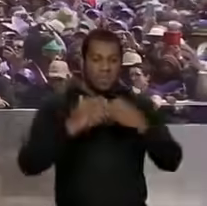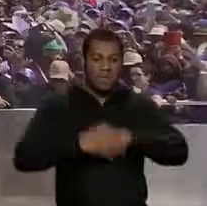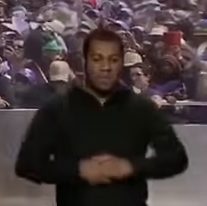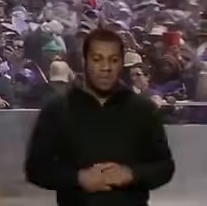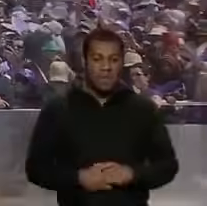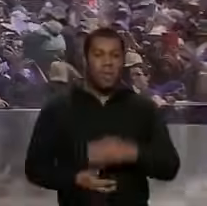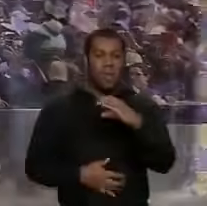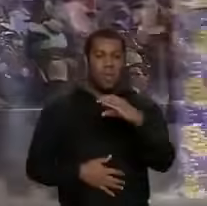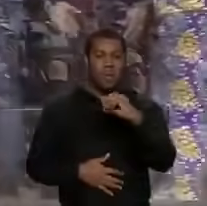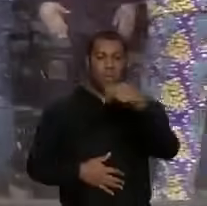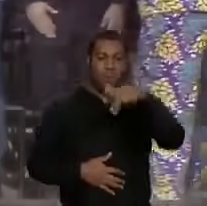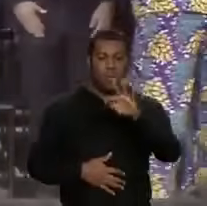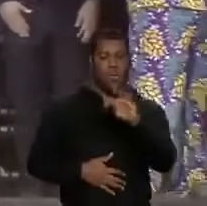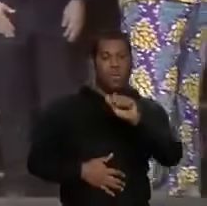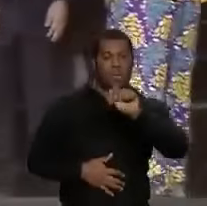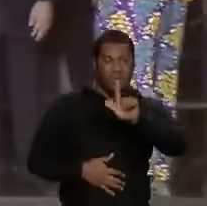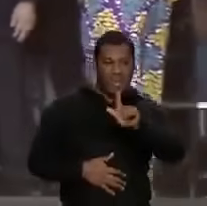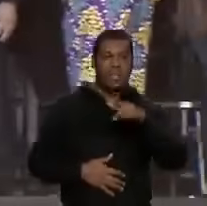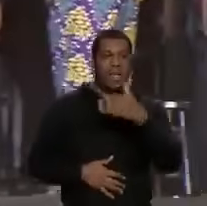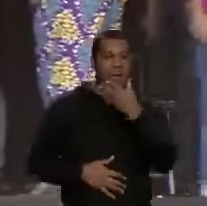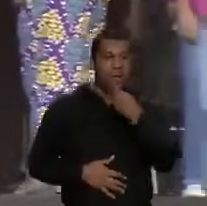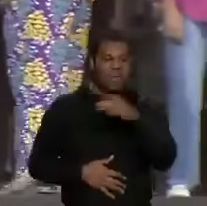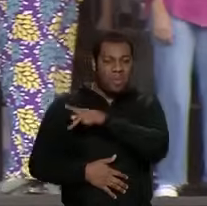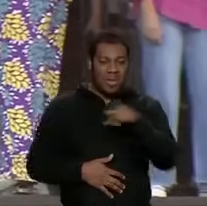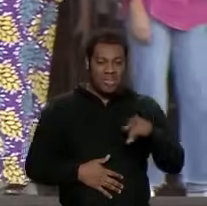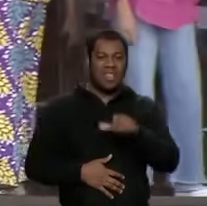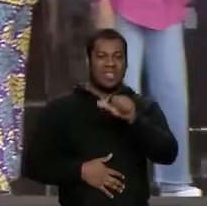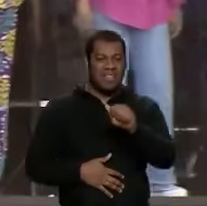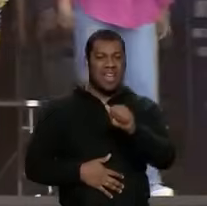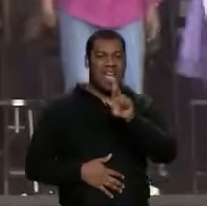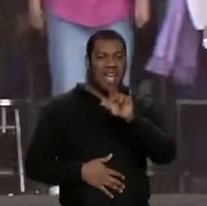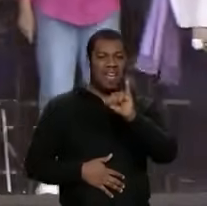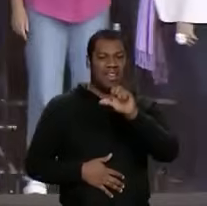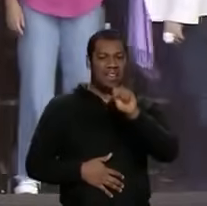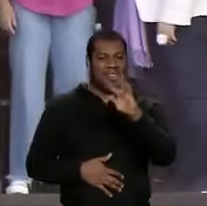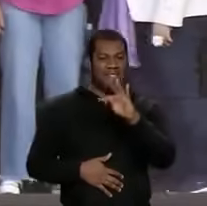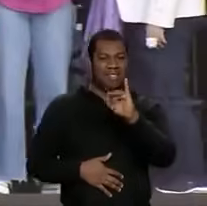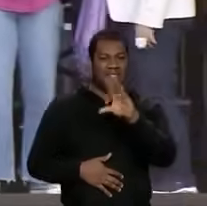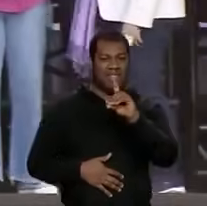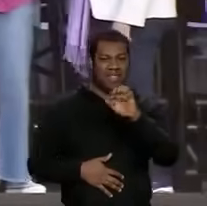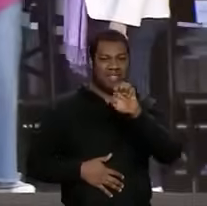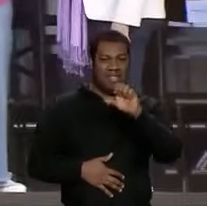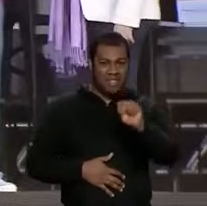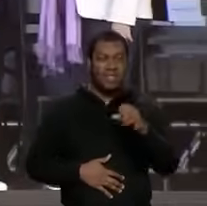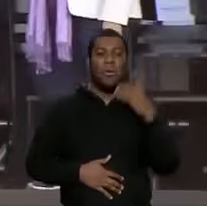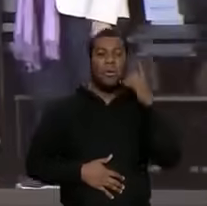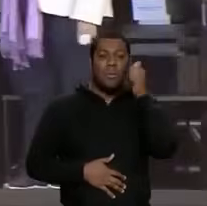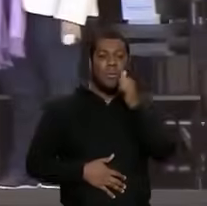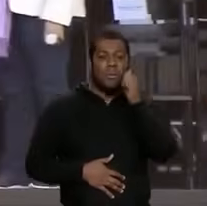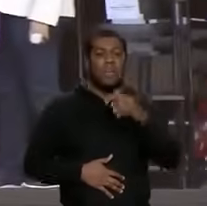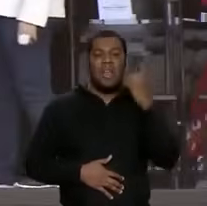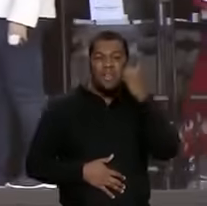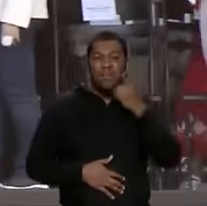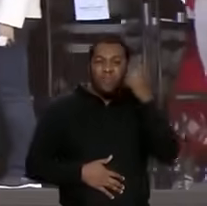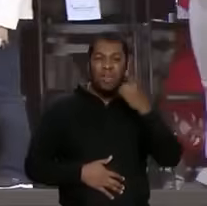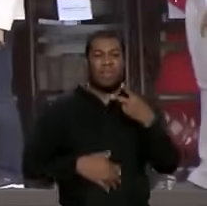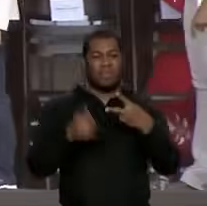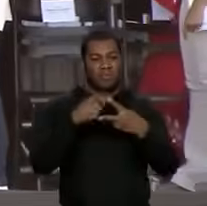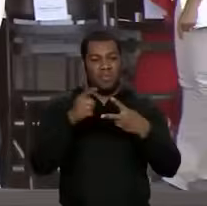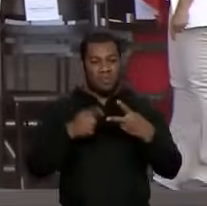contag Aristides Santos a deputada Jandira feghali a deputada Maria do Rosário